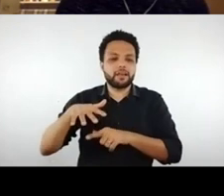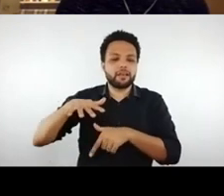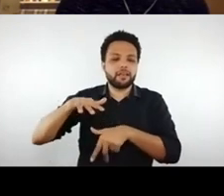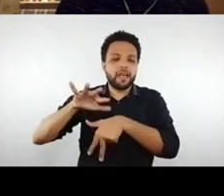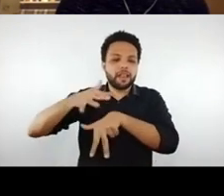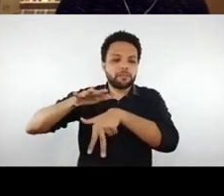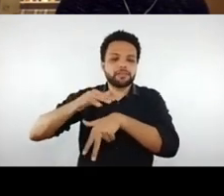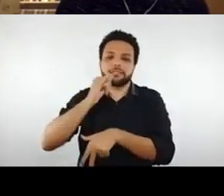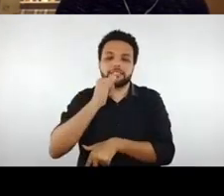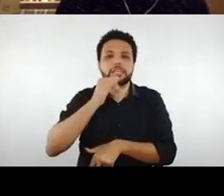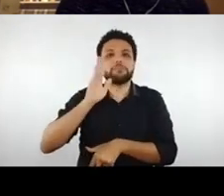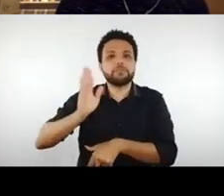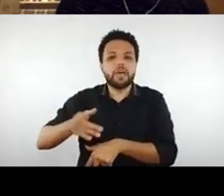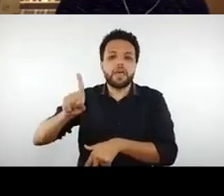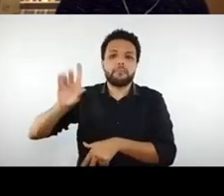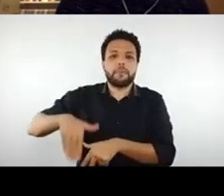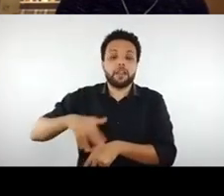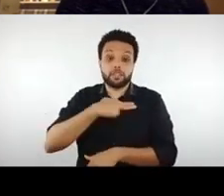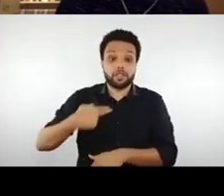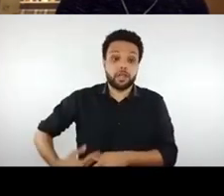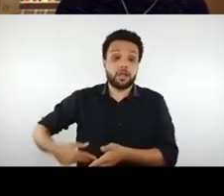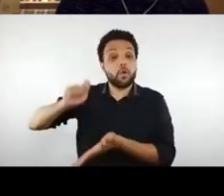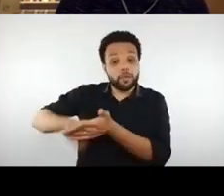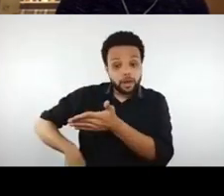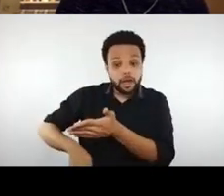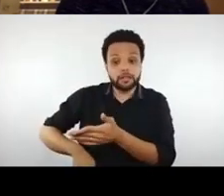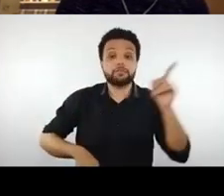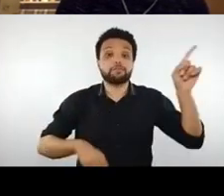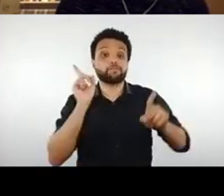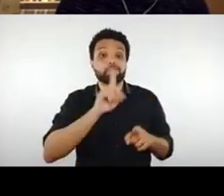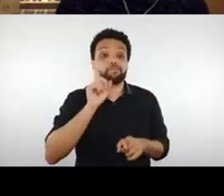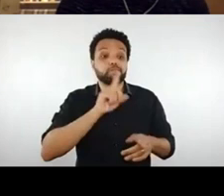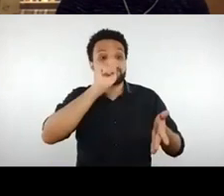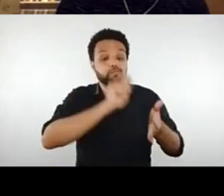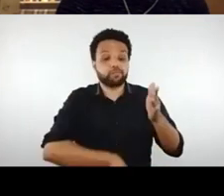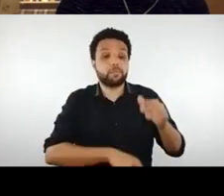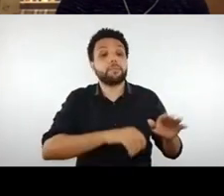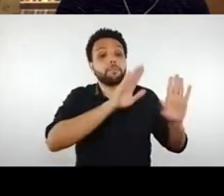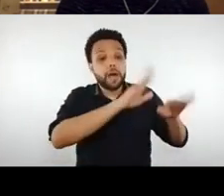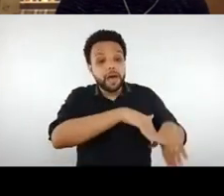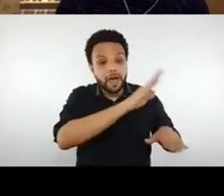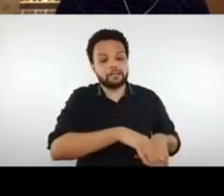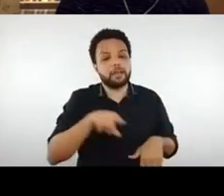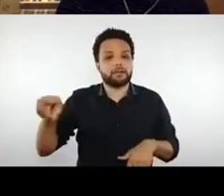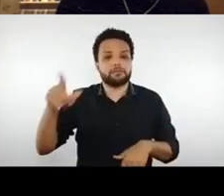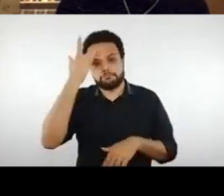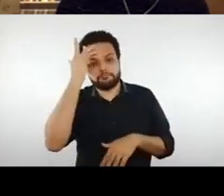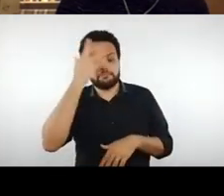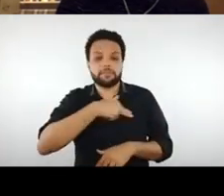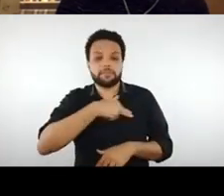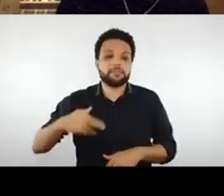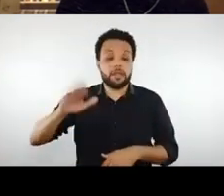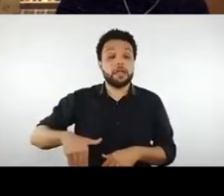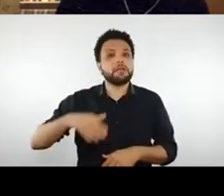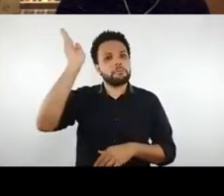um lugar que se contrata muito para fazer. Você desenvolve animação nos Estados Unidos, o Brasil contrata mão de obra barata para fazer. E o Brasil conseguiu se posicionar